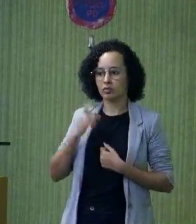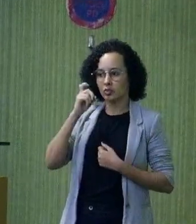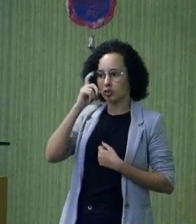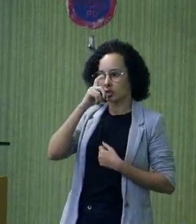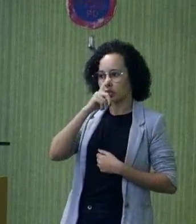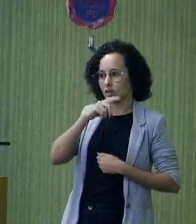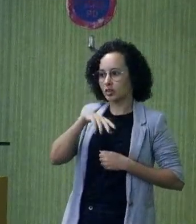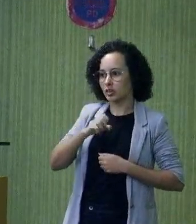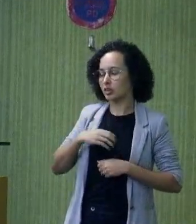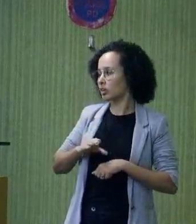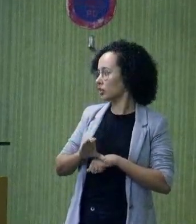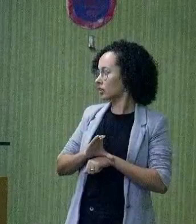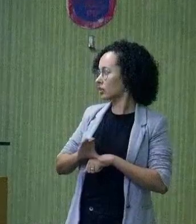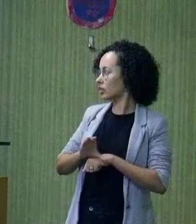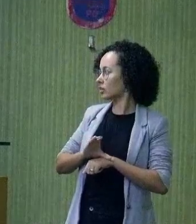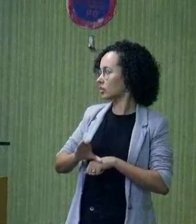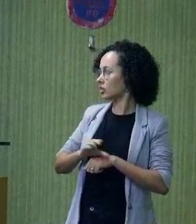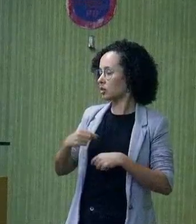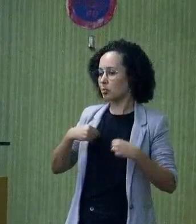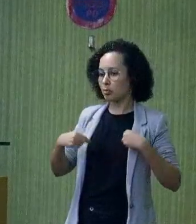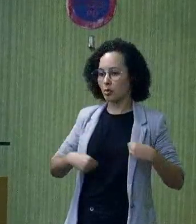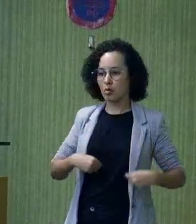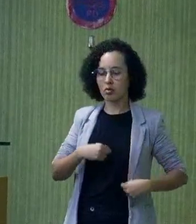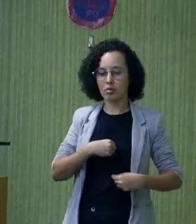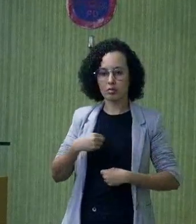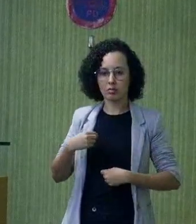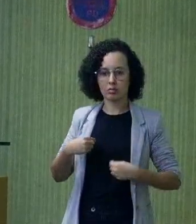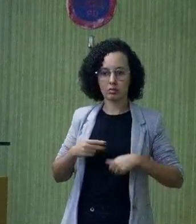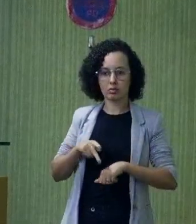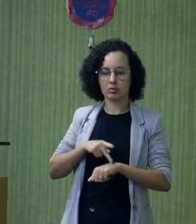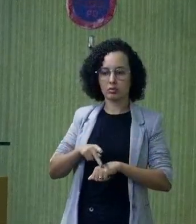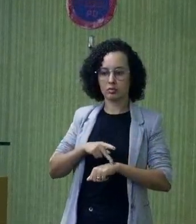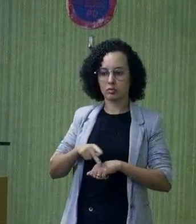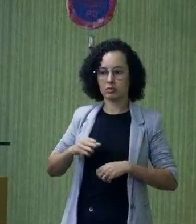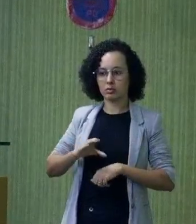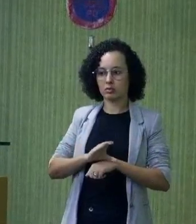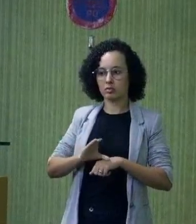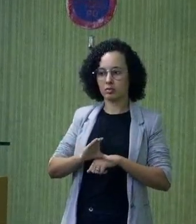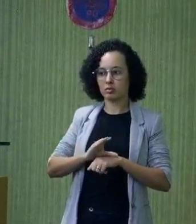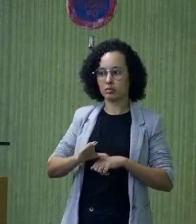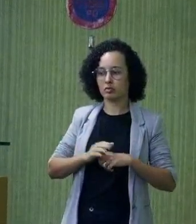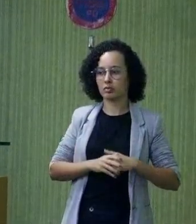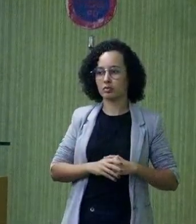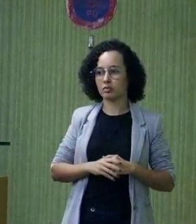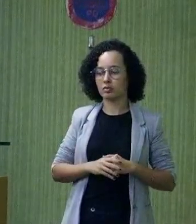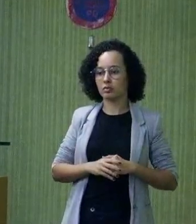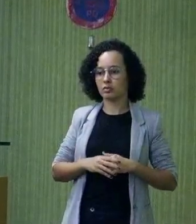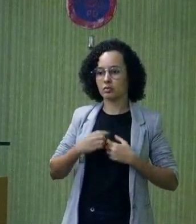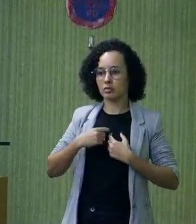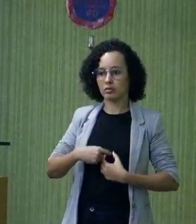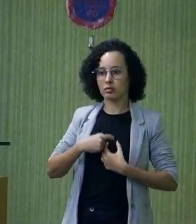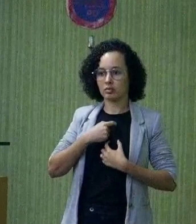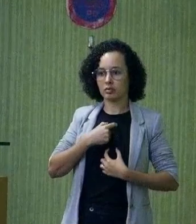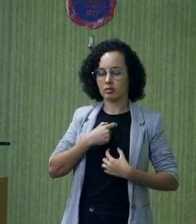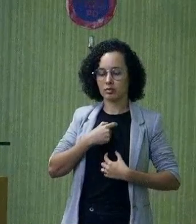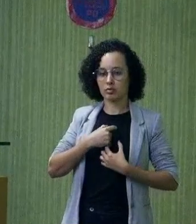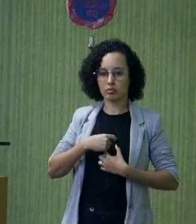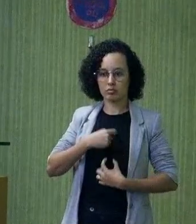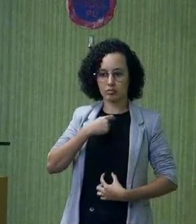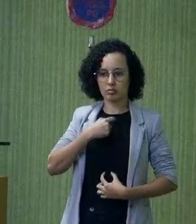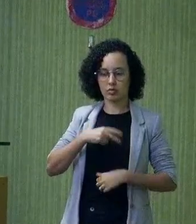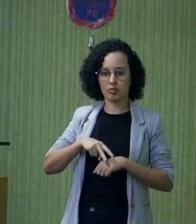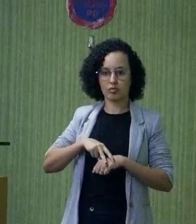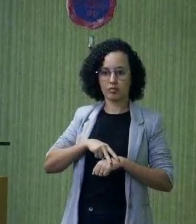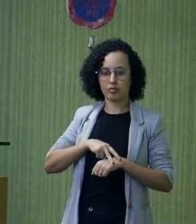dizer se é cinza porque ele tem uns pontinhos preto e branco mas eu acho que é mais pro cinza né e estou com uma gravata vinho com os